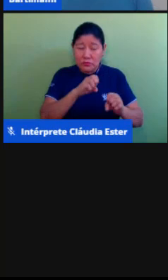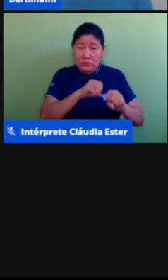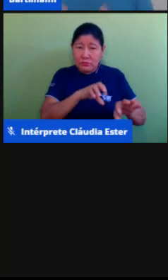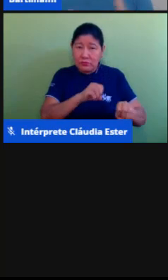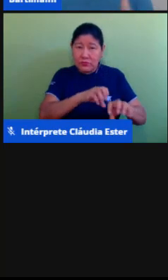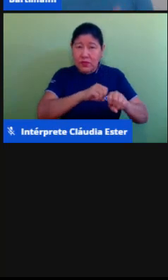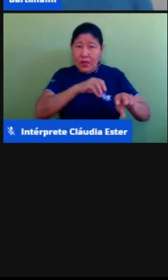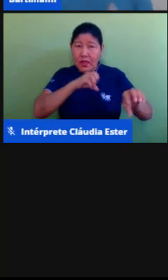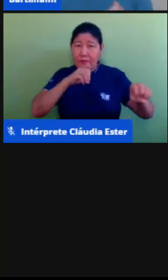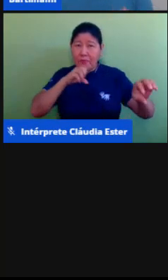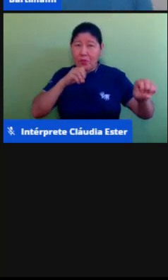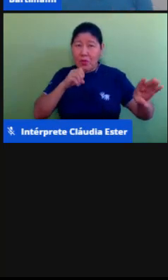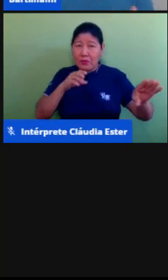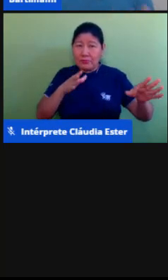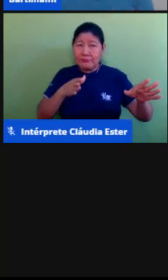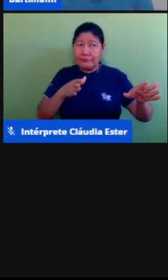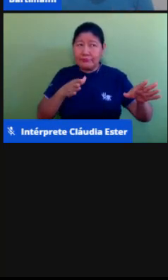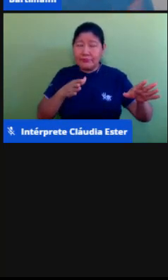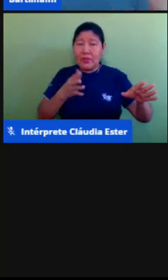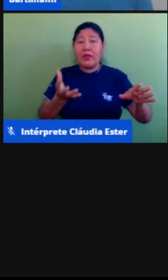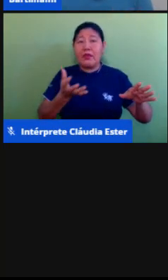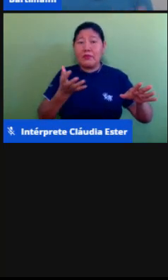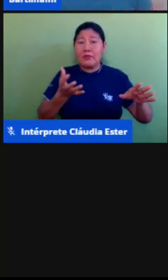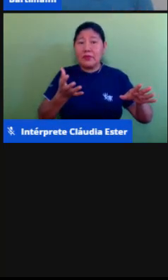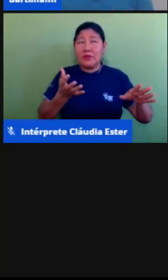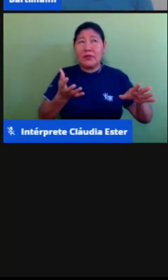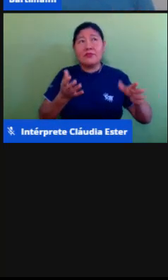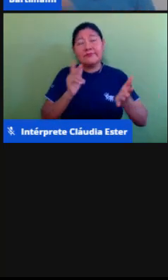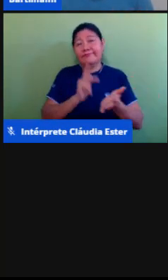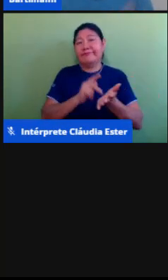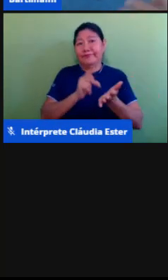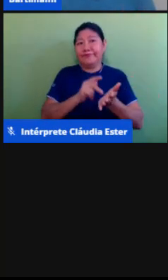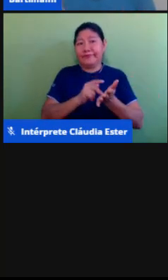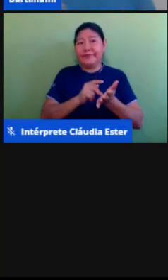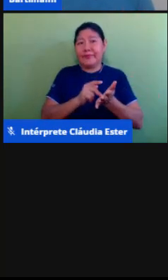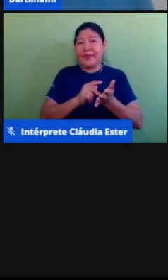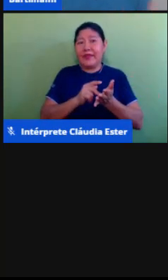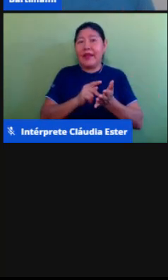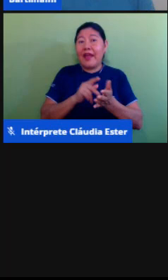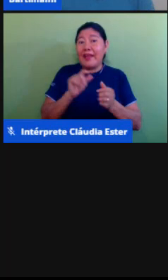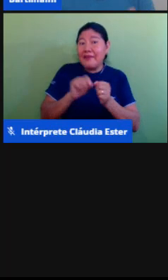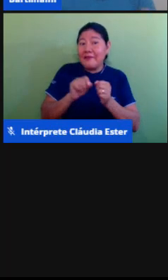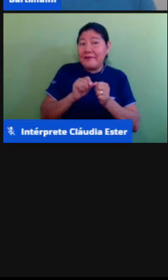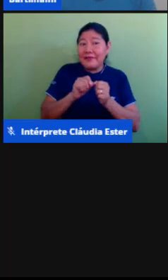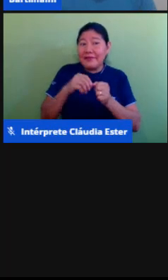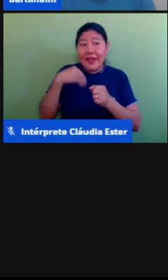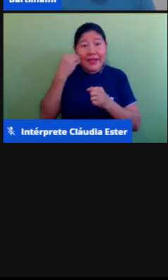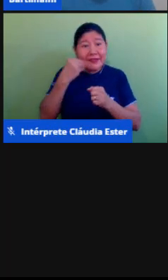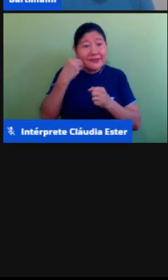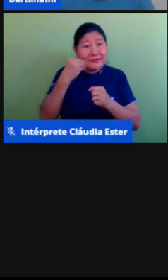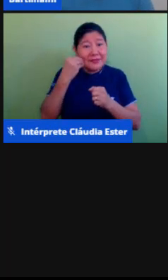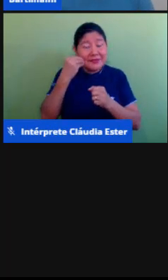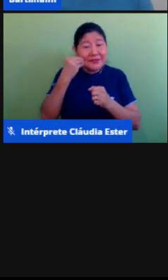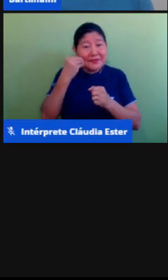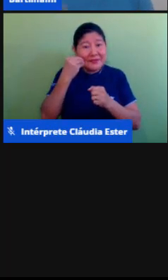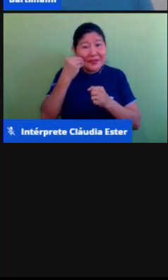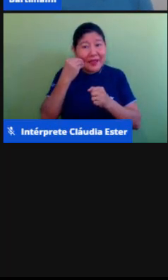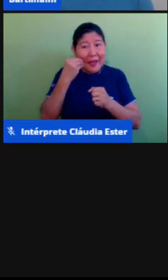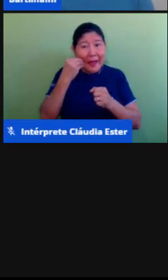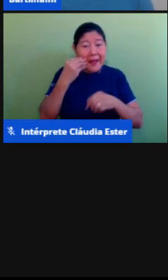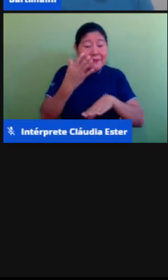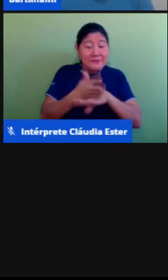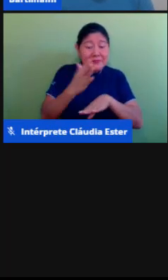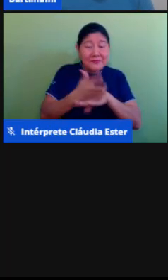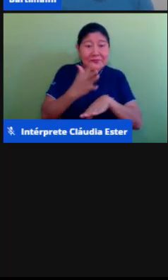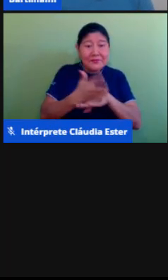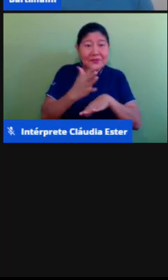eu queria fazer isso de uma forma mais prática. Seria interessante que vocês fizessem o manuseio da plataforma